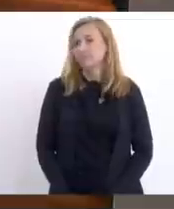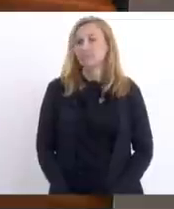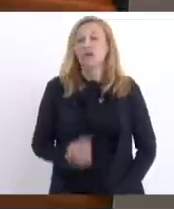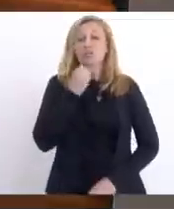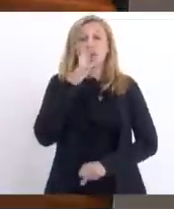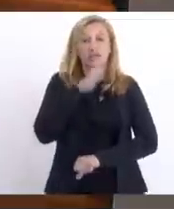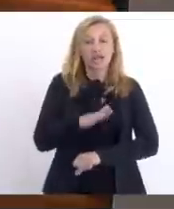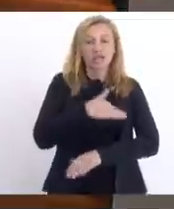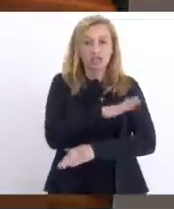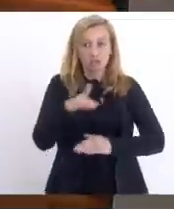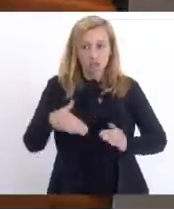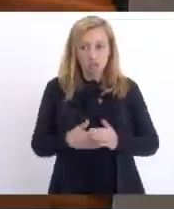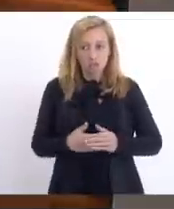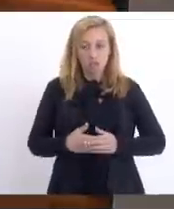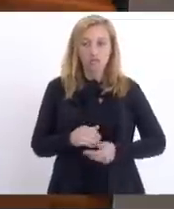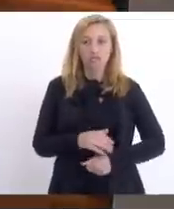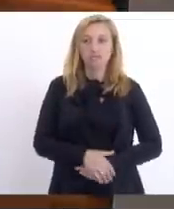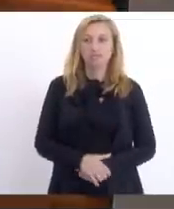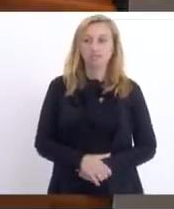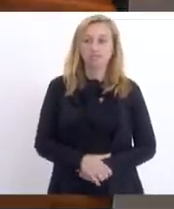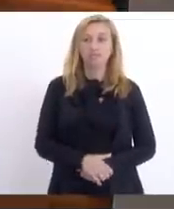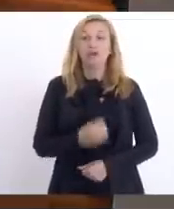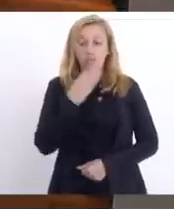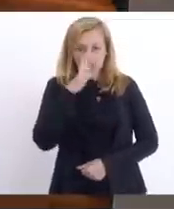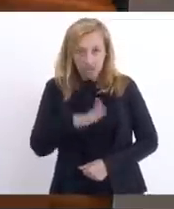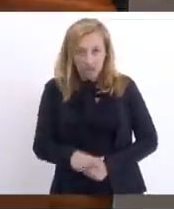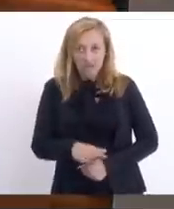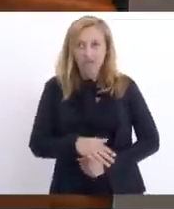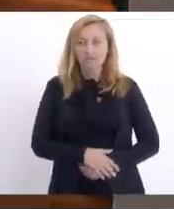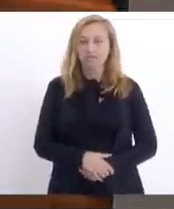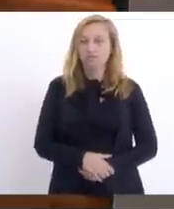Boa tarde a todas e todos. Boa tarde.